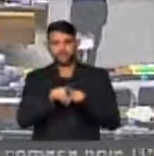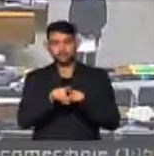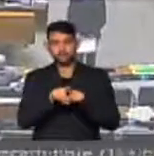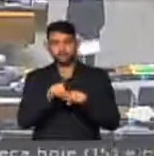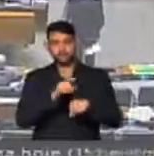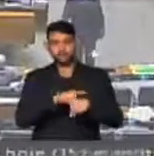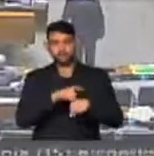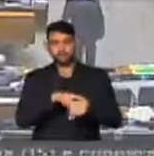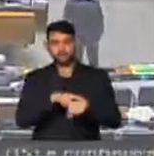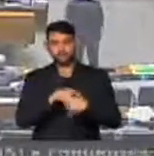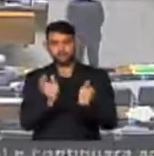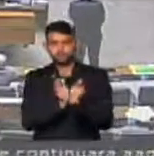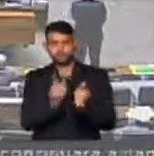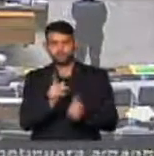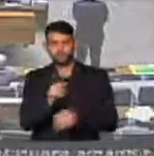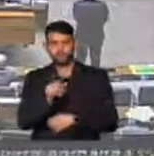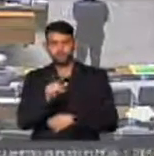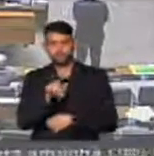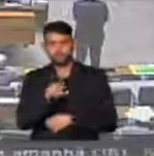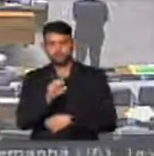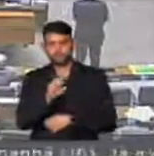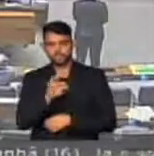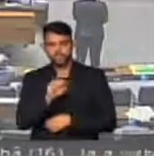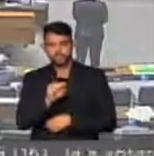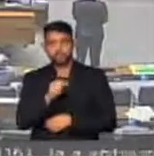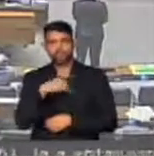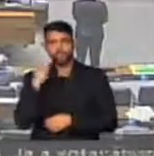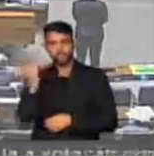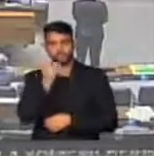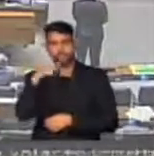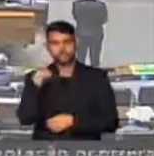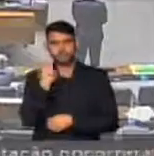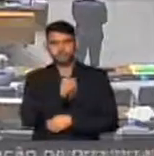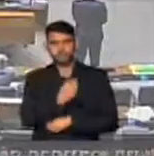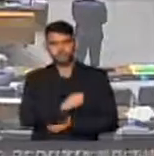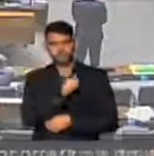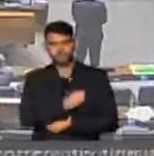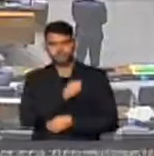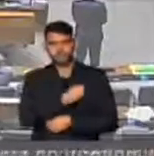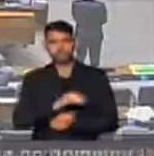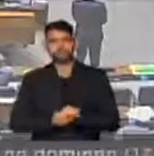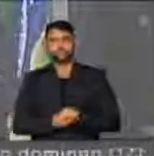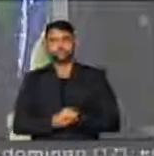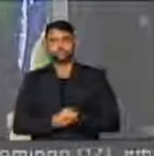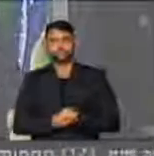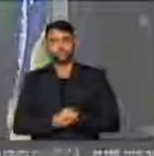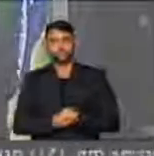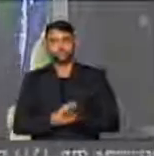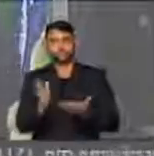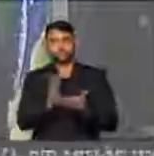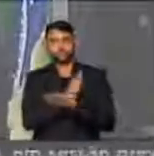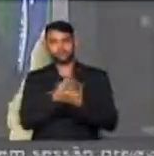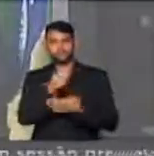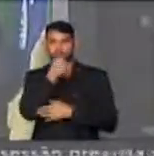pelo tempo do Partido Progressista. Muito importante das nossas vidas, e talvez esse microfone